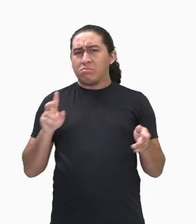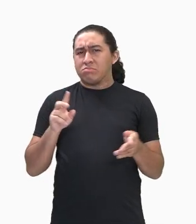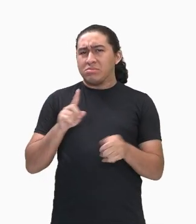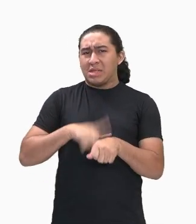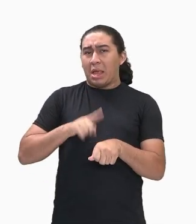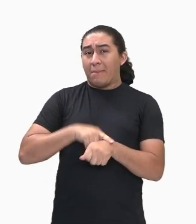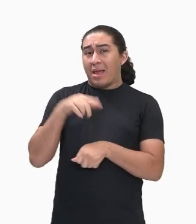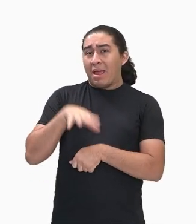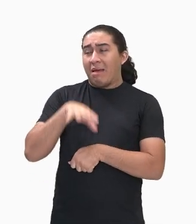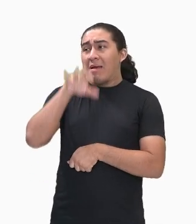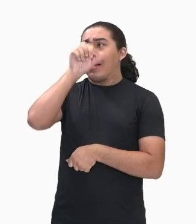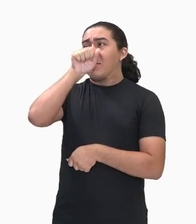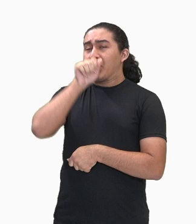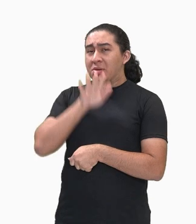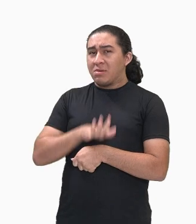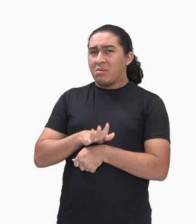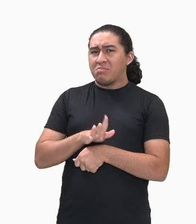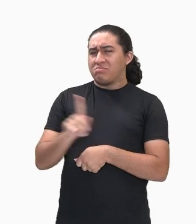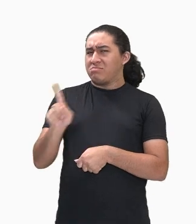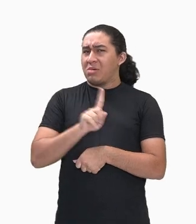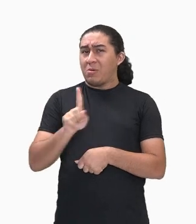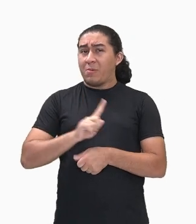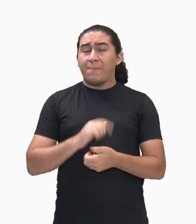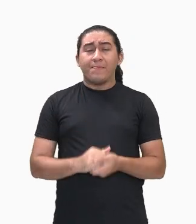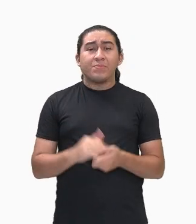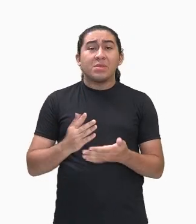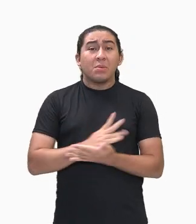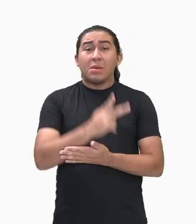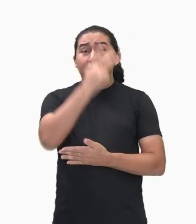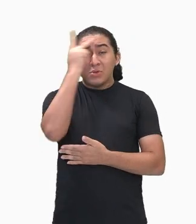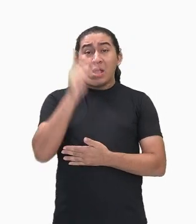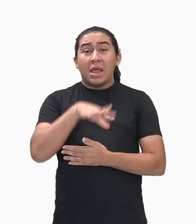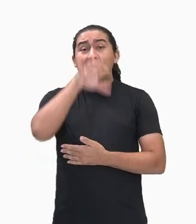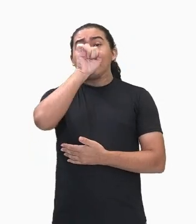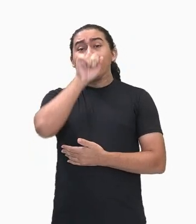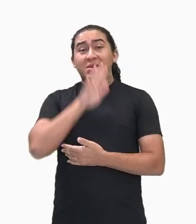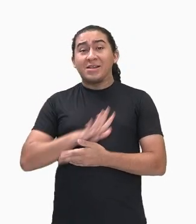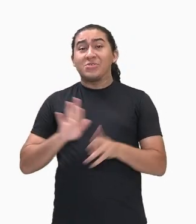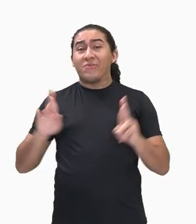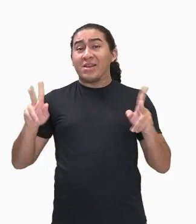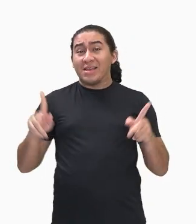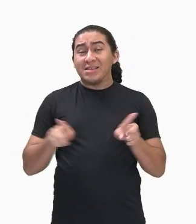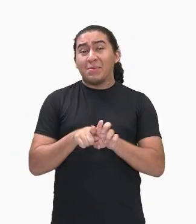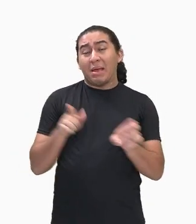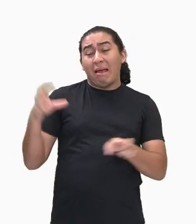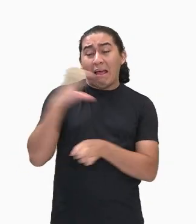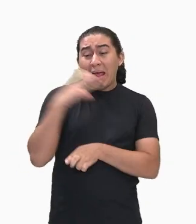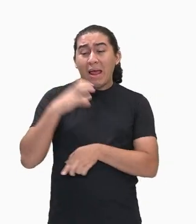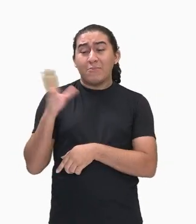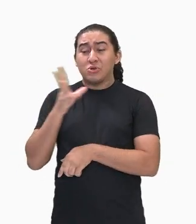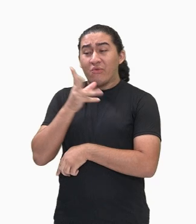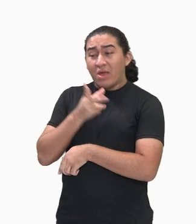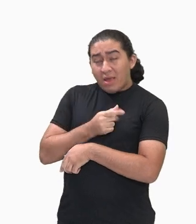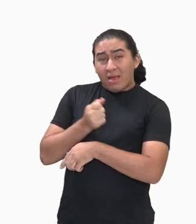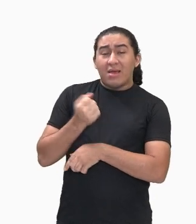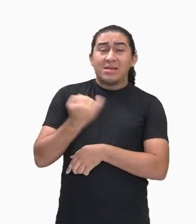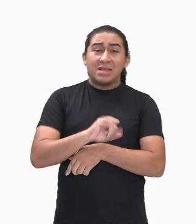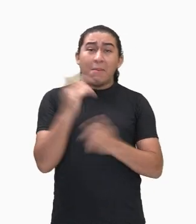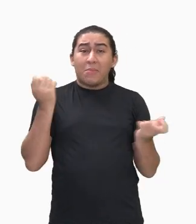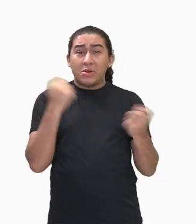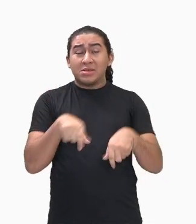respirar. Todo mundo, muita gente, né, respira de modo diferente, uns mais rápido, outros mais devagar. Se fosse